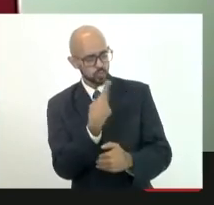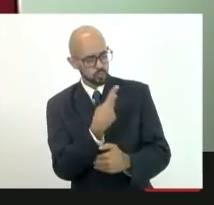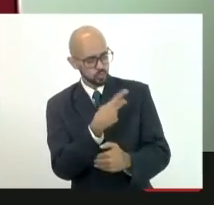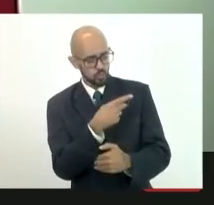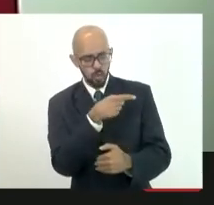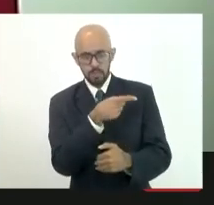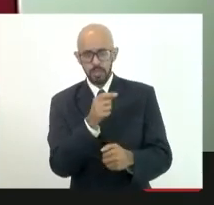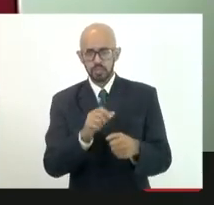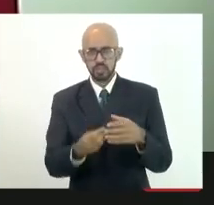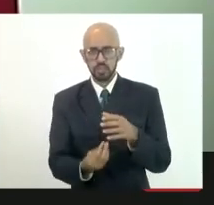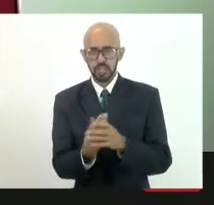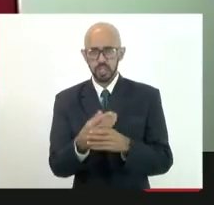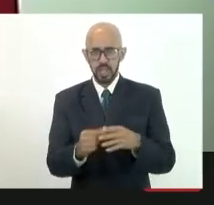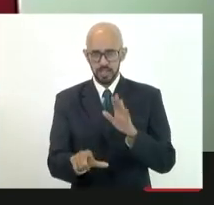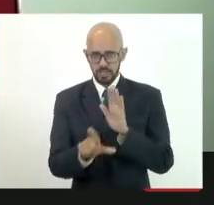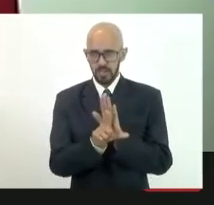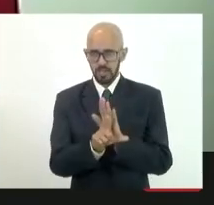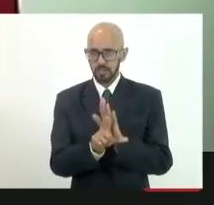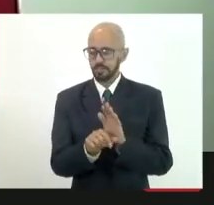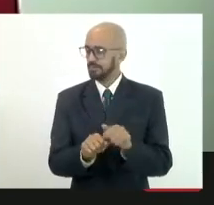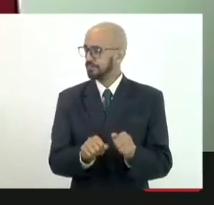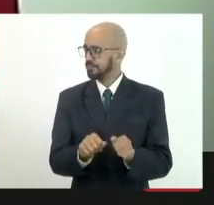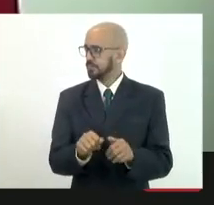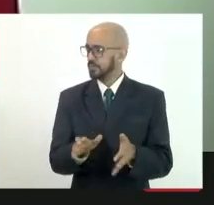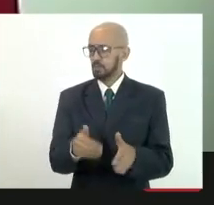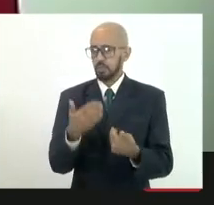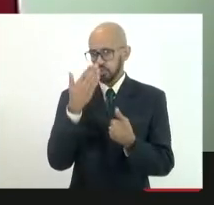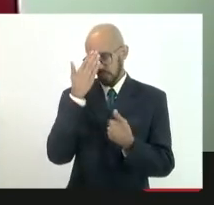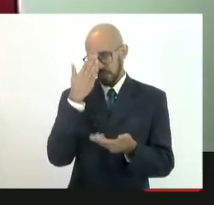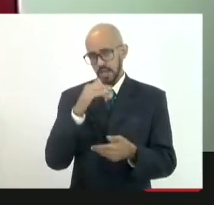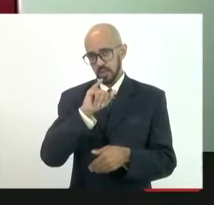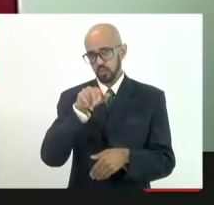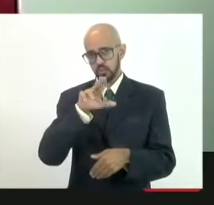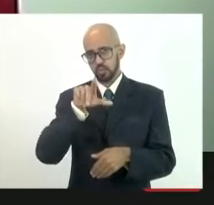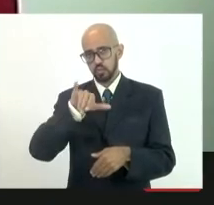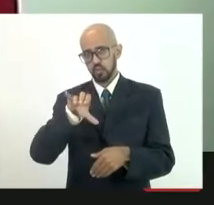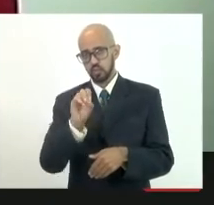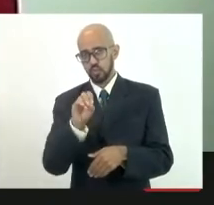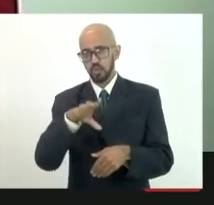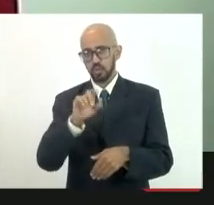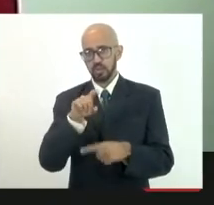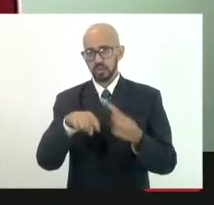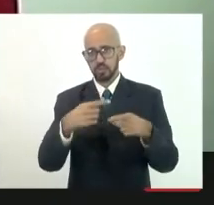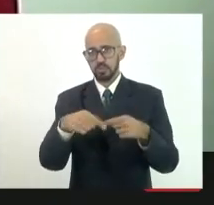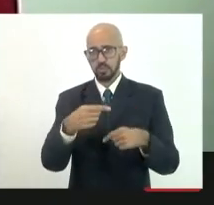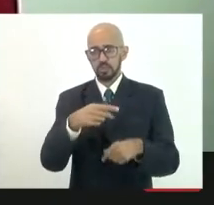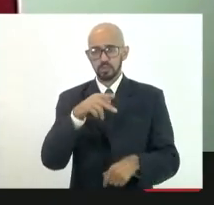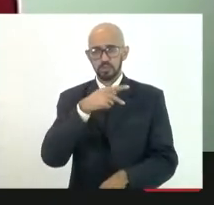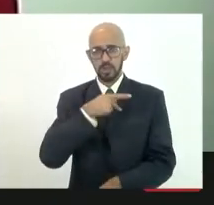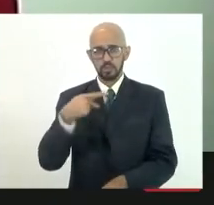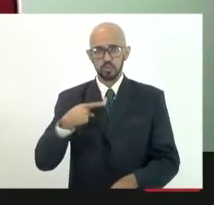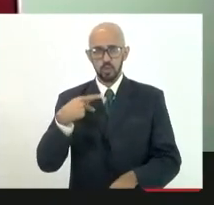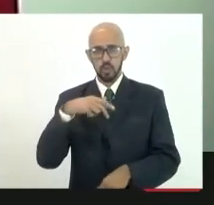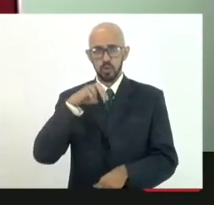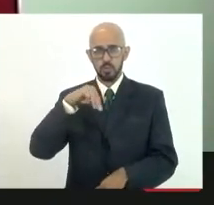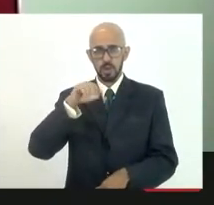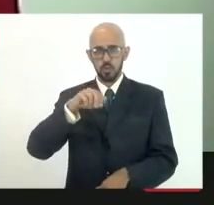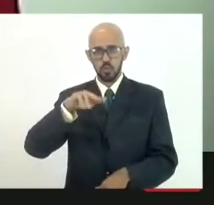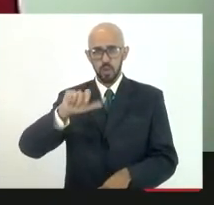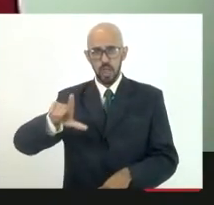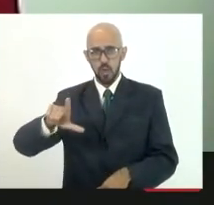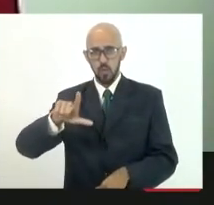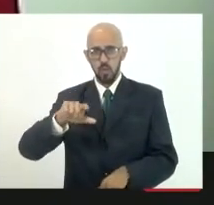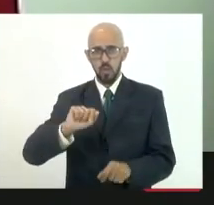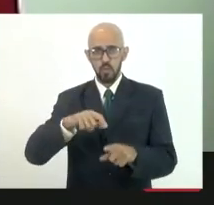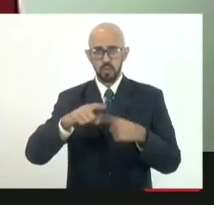lei. Muito obrigada, então, doutor Júlio, para suas considerações finais, em seguida, pastor Manuel Antônio e depois